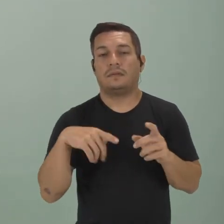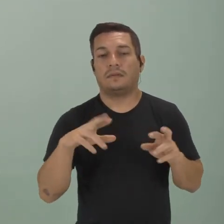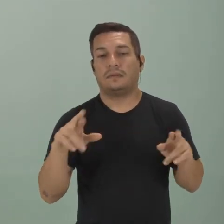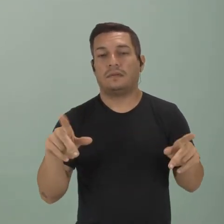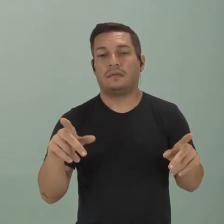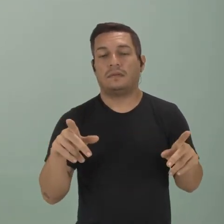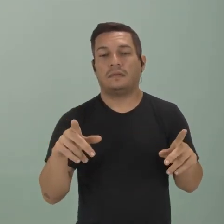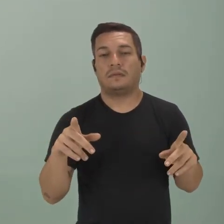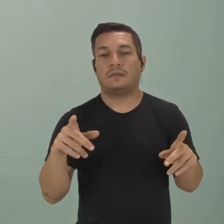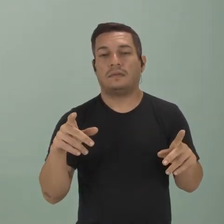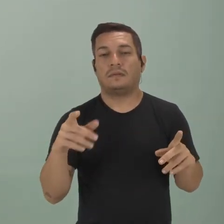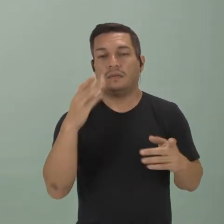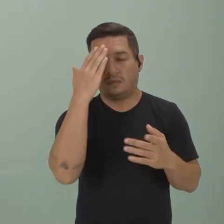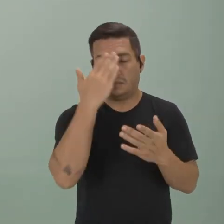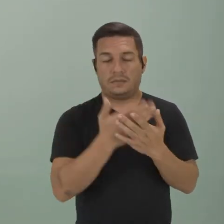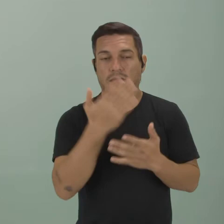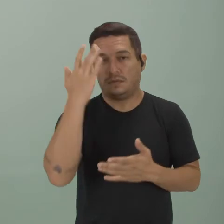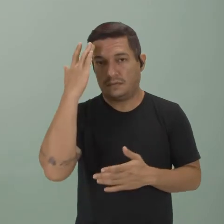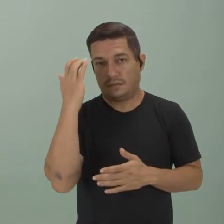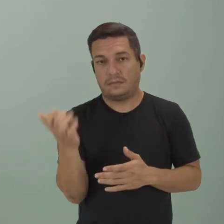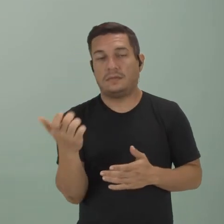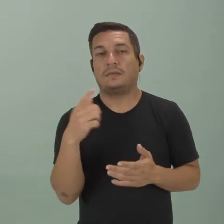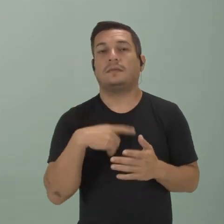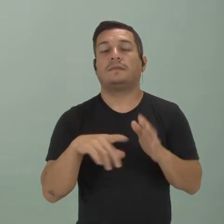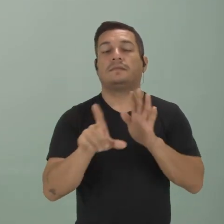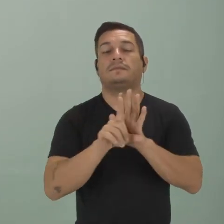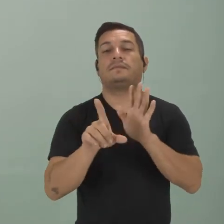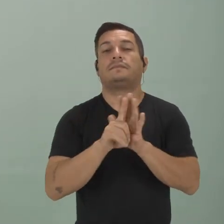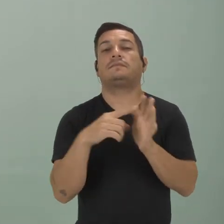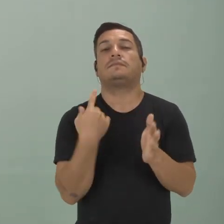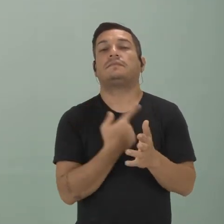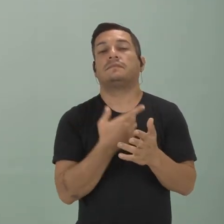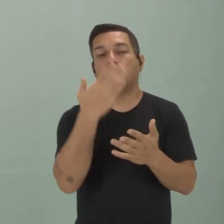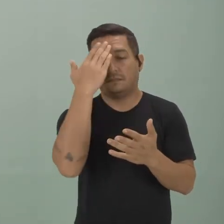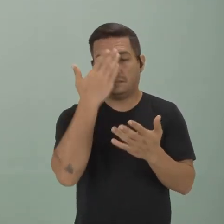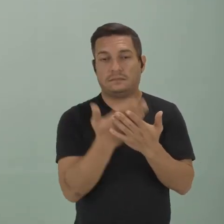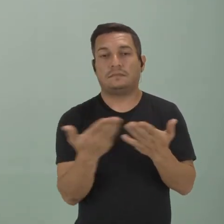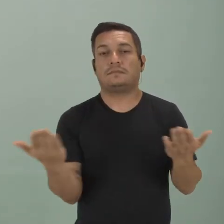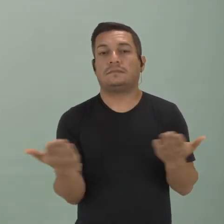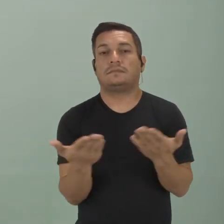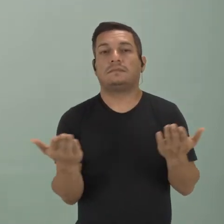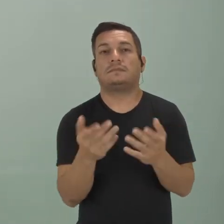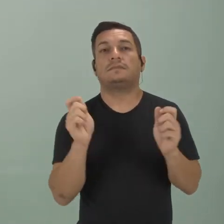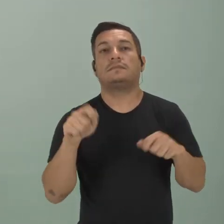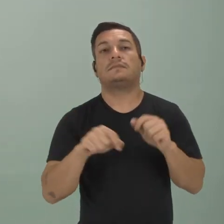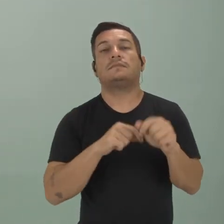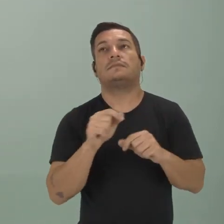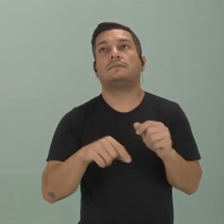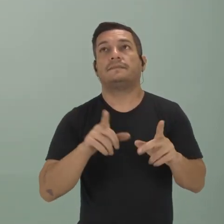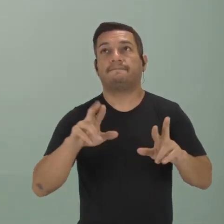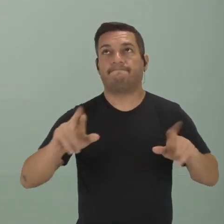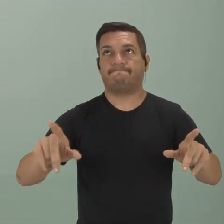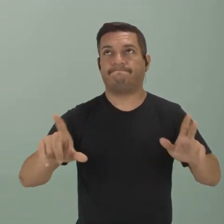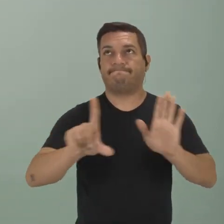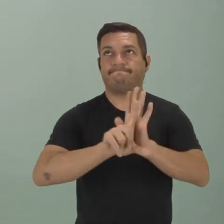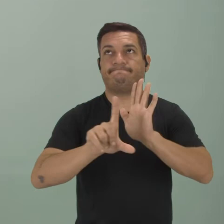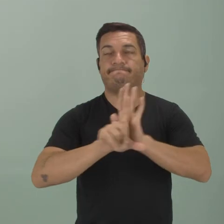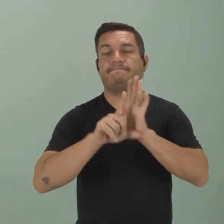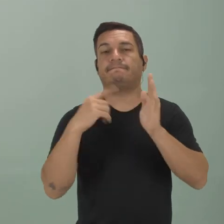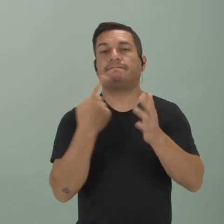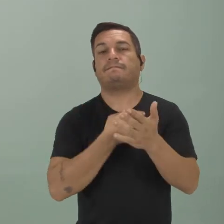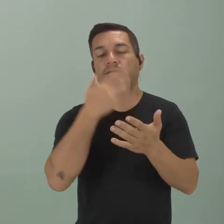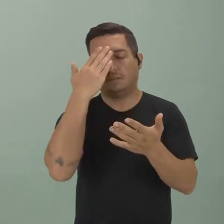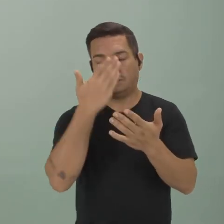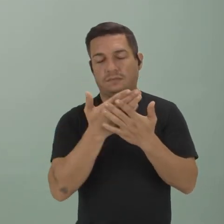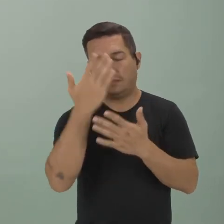hoje pode ser completamente diferente do que nós vamos acreditar amanhã. As leis que nós acreditamos hoje podem